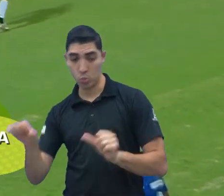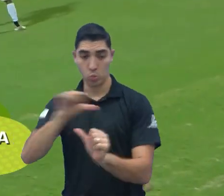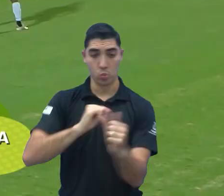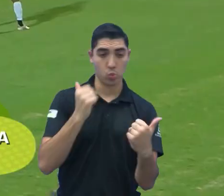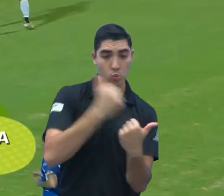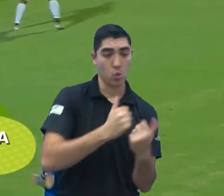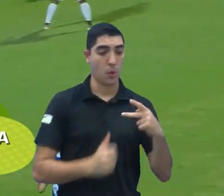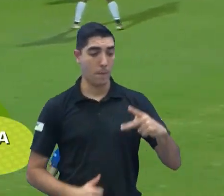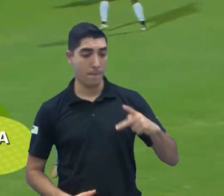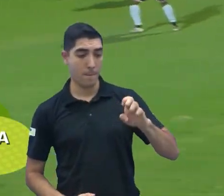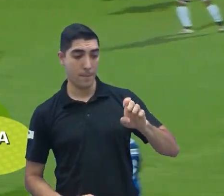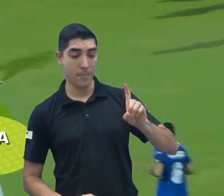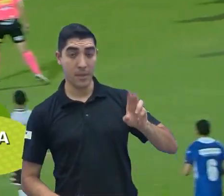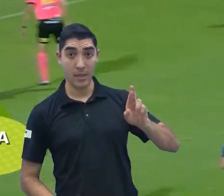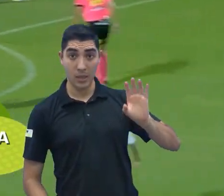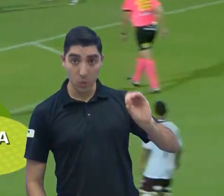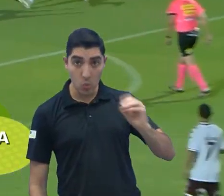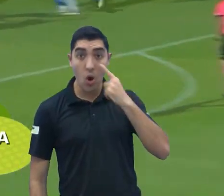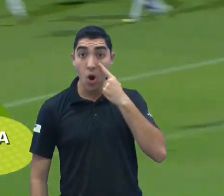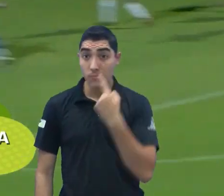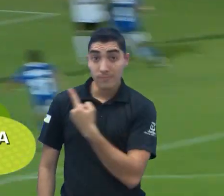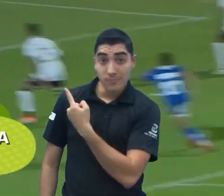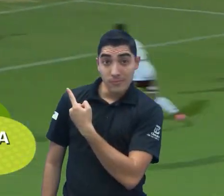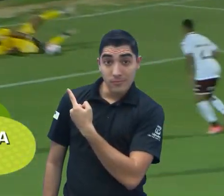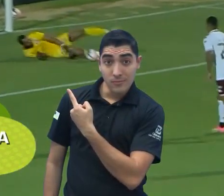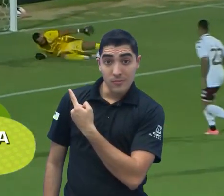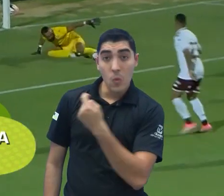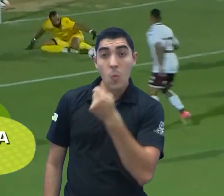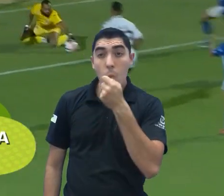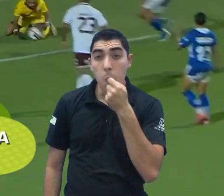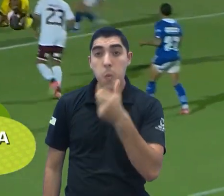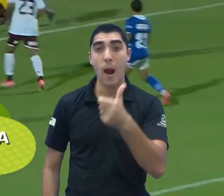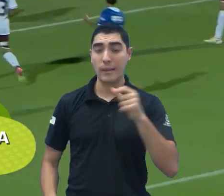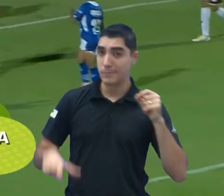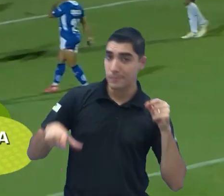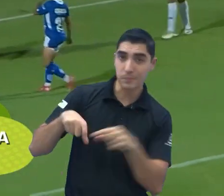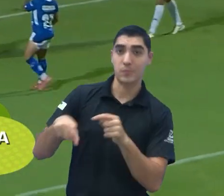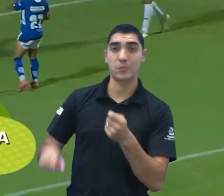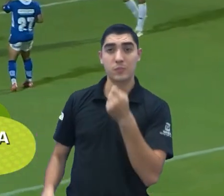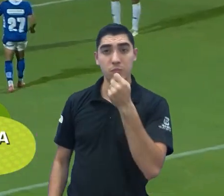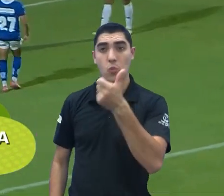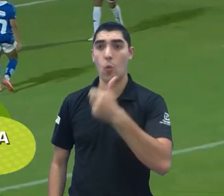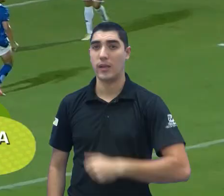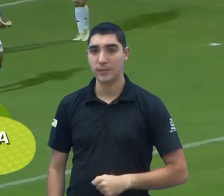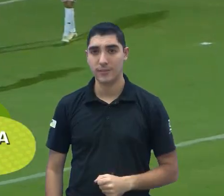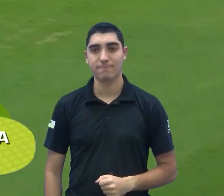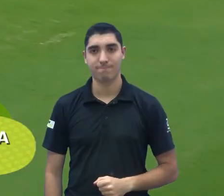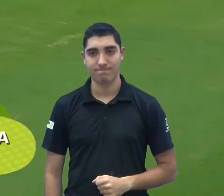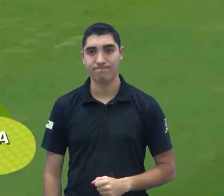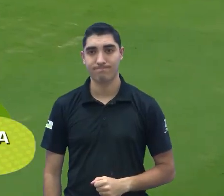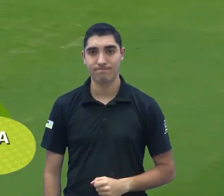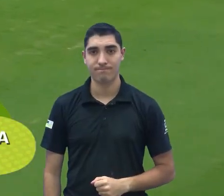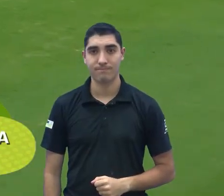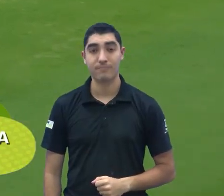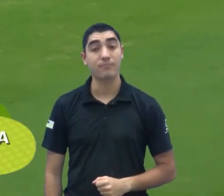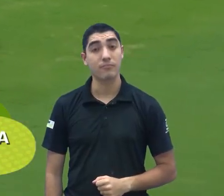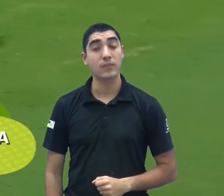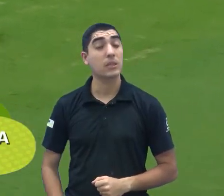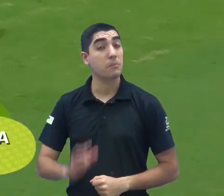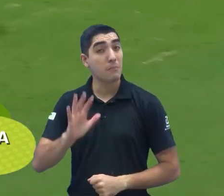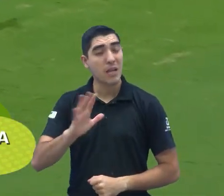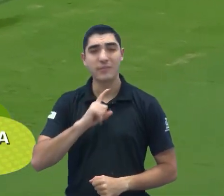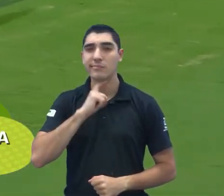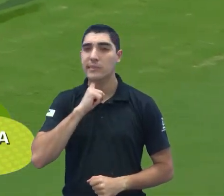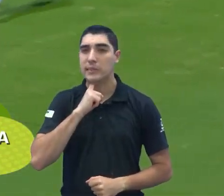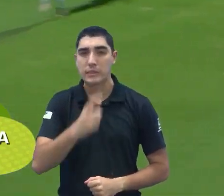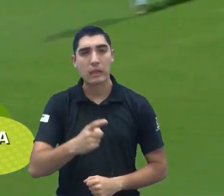no primeiro lance dele quase saiu gol? Recuperação de bola e defesa de Gabriel. E ninguém rendia no